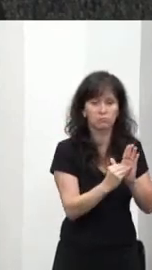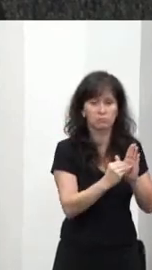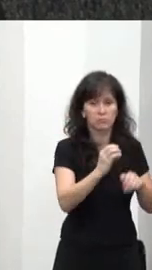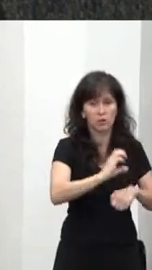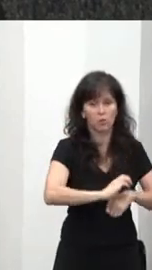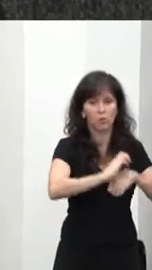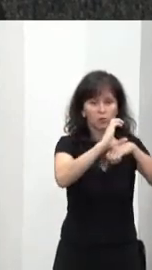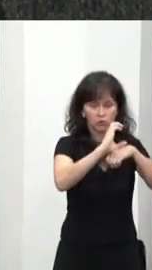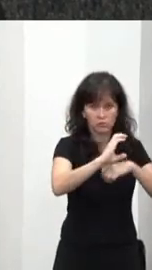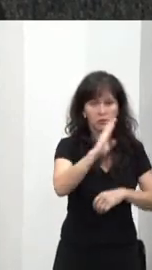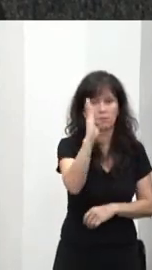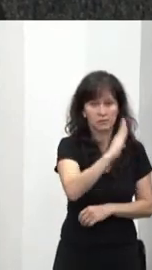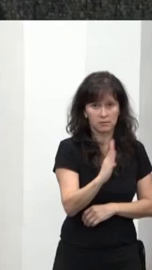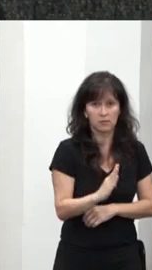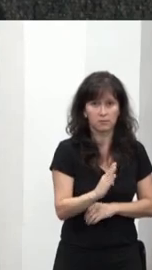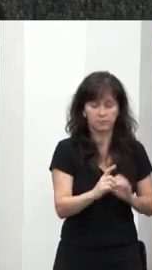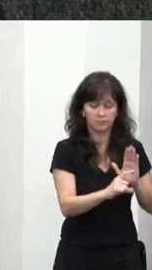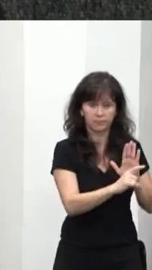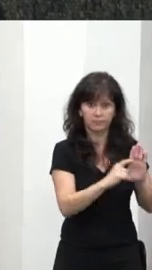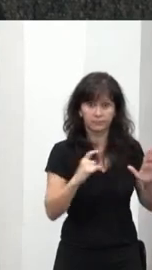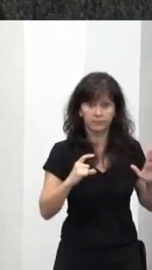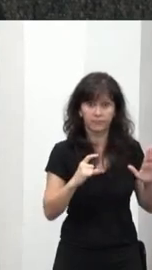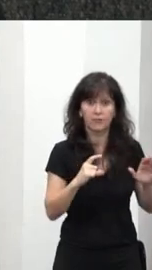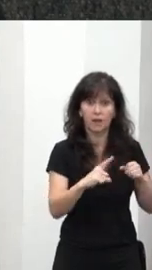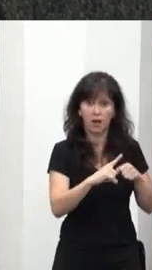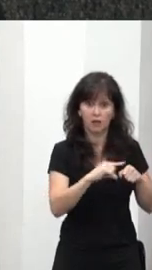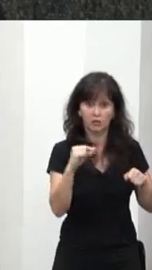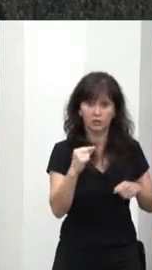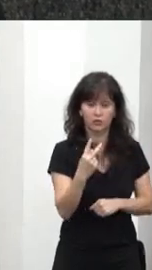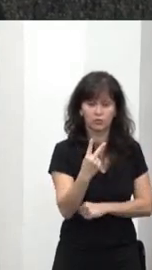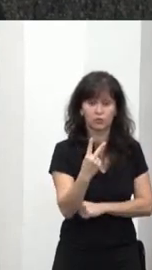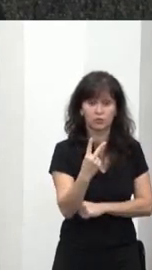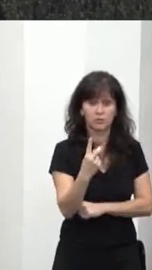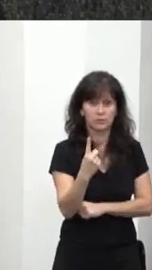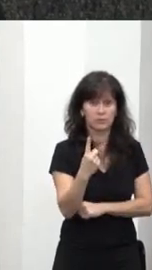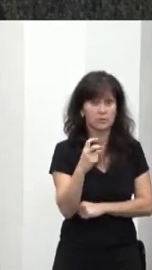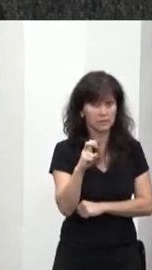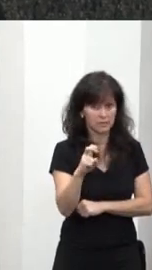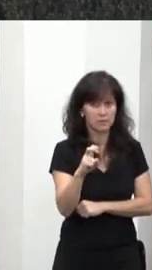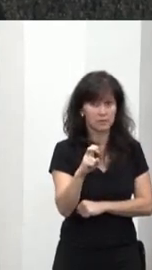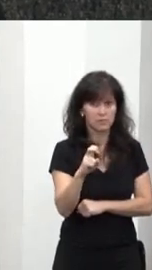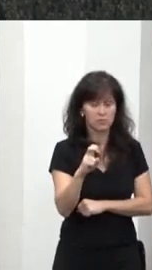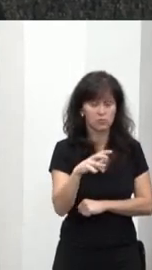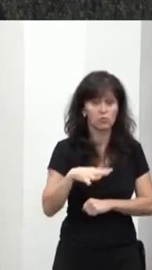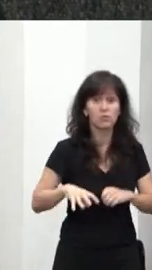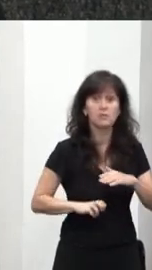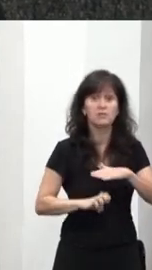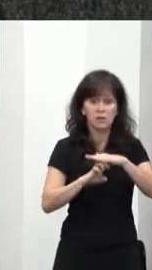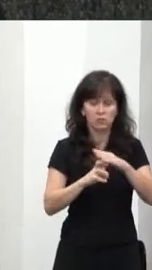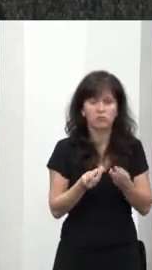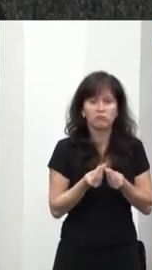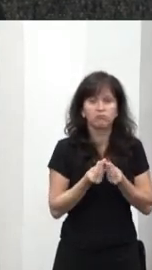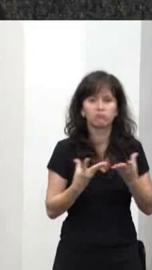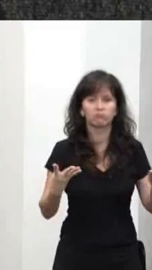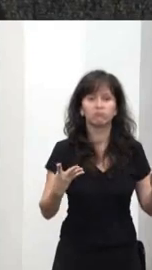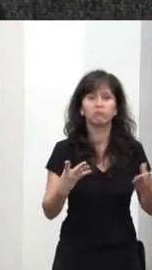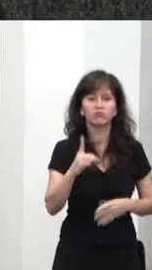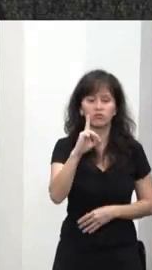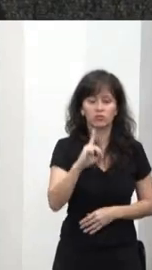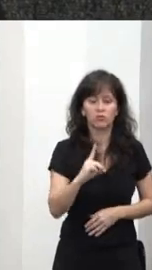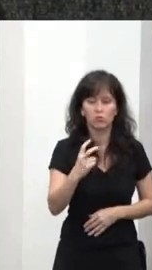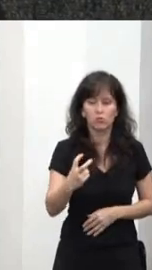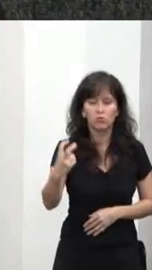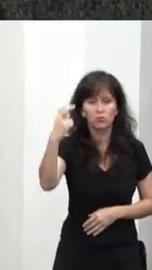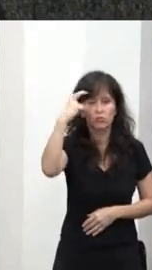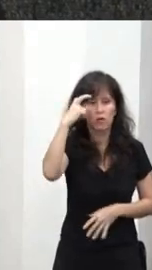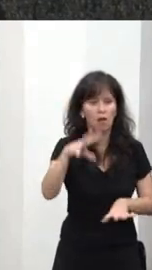de acordo com o artigo 215 o estado garantirá a todos o pleno exercício dos direitos culturais e acesso às fontes